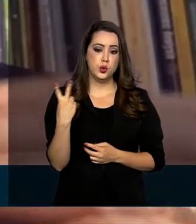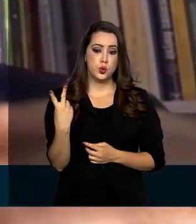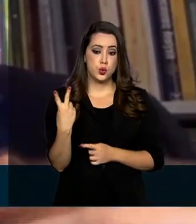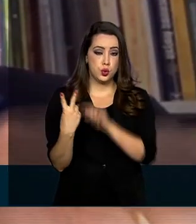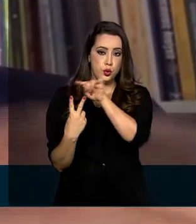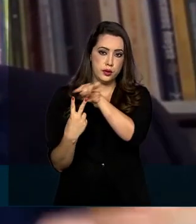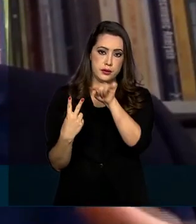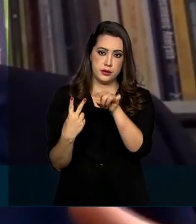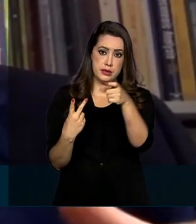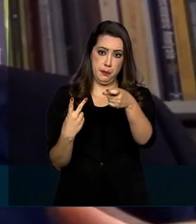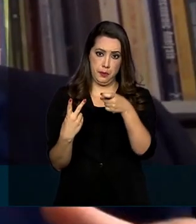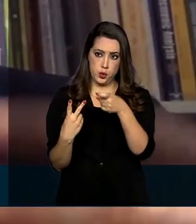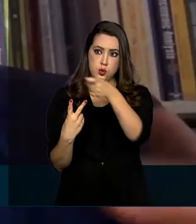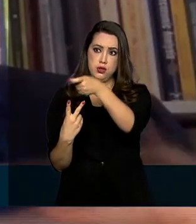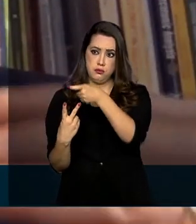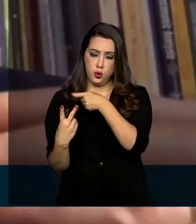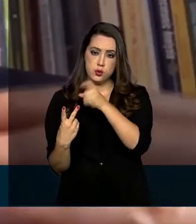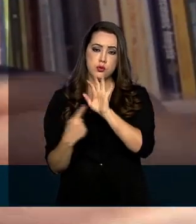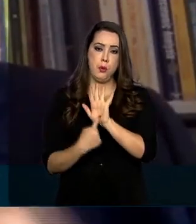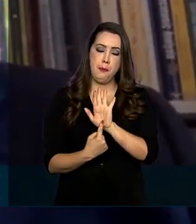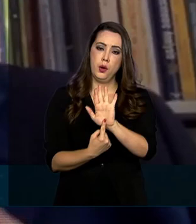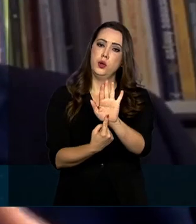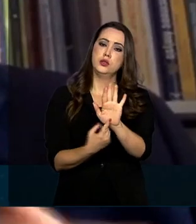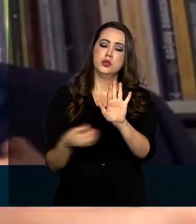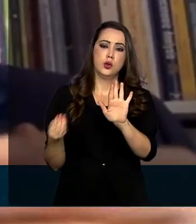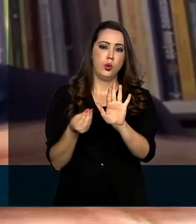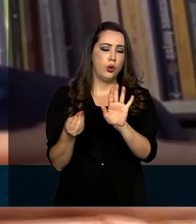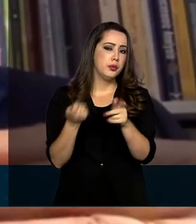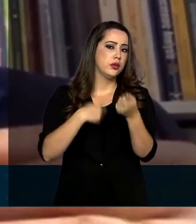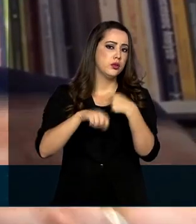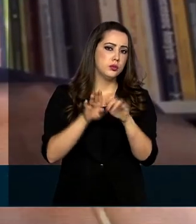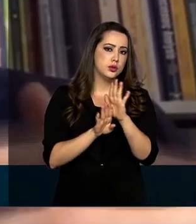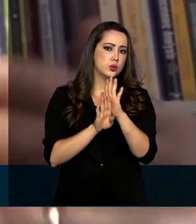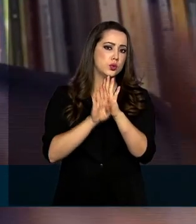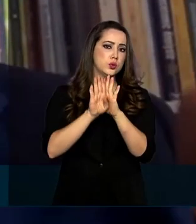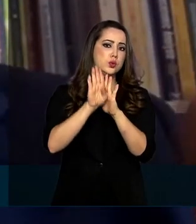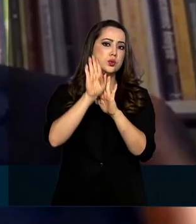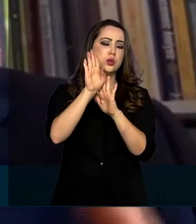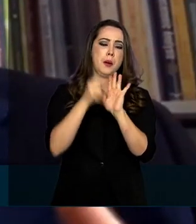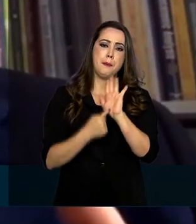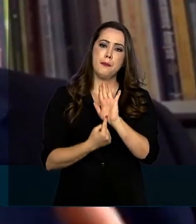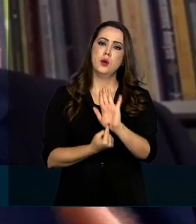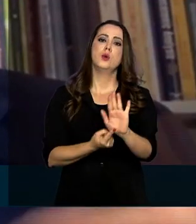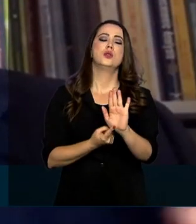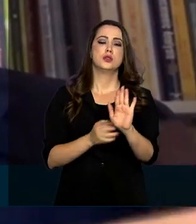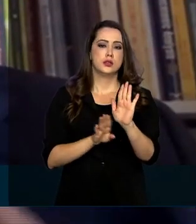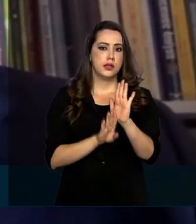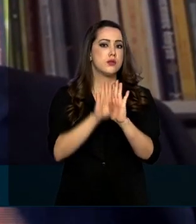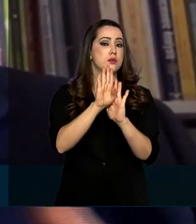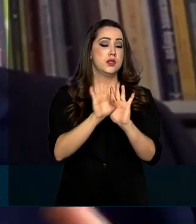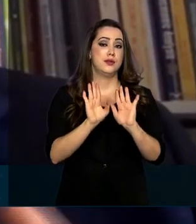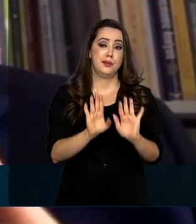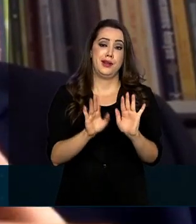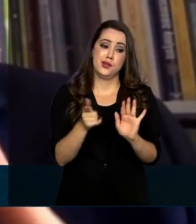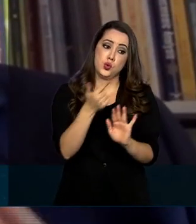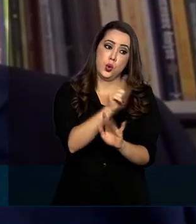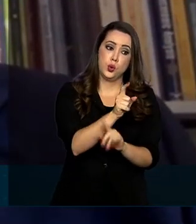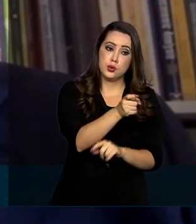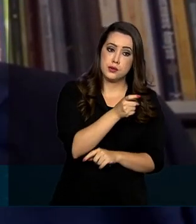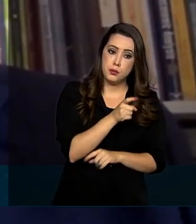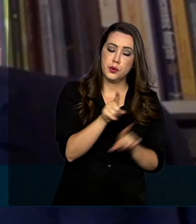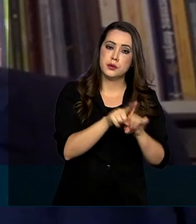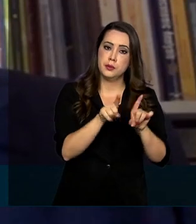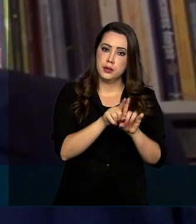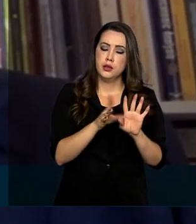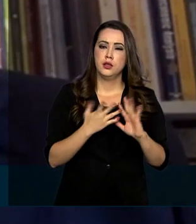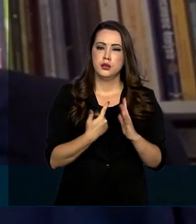impostos dão uma boa sinalização de como a economia está andando. Eles mostram recuperação, mas outros impostos também